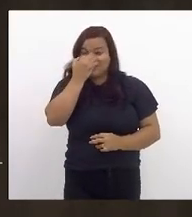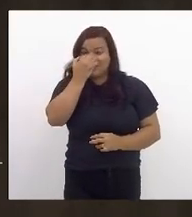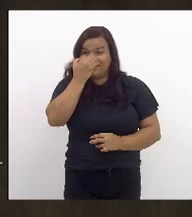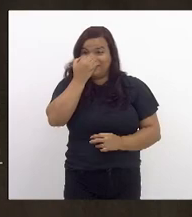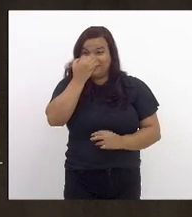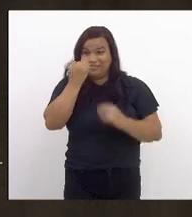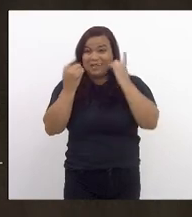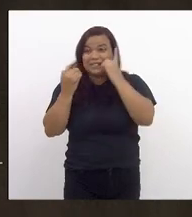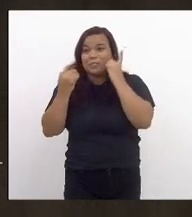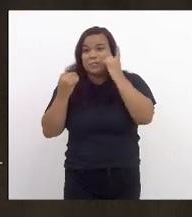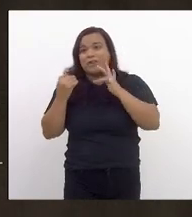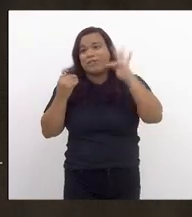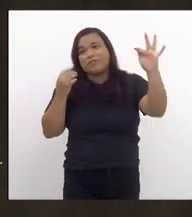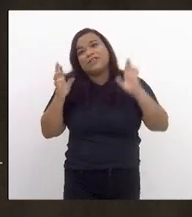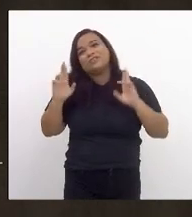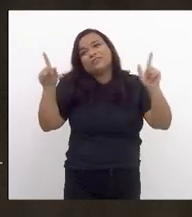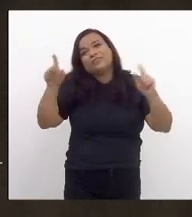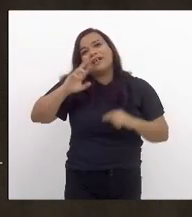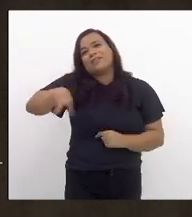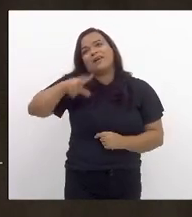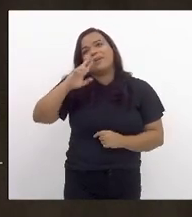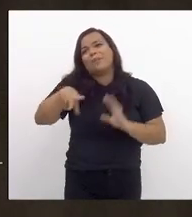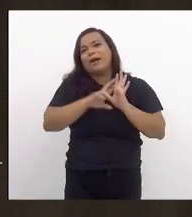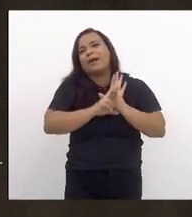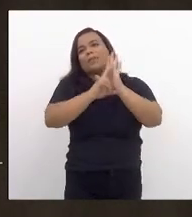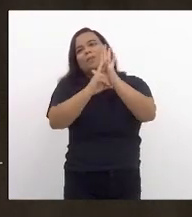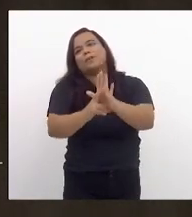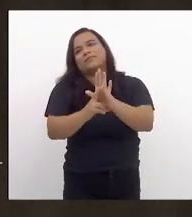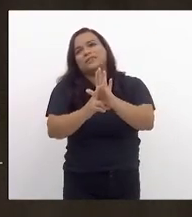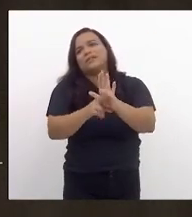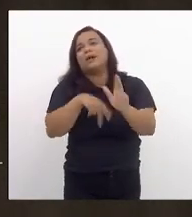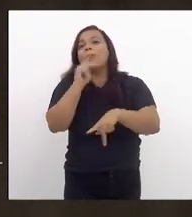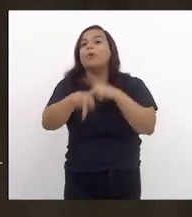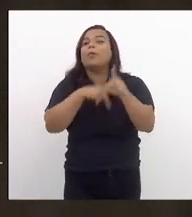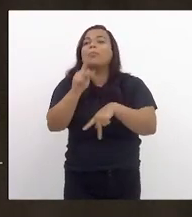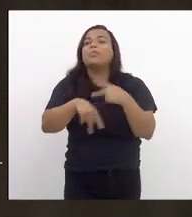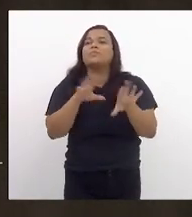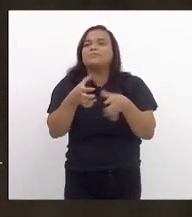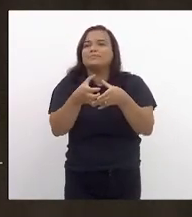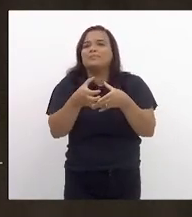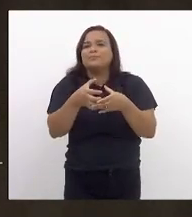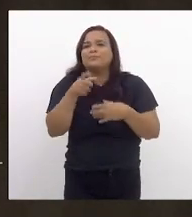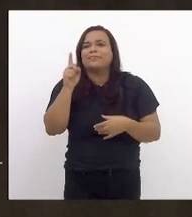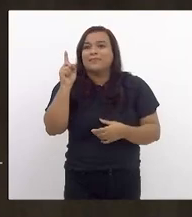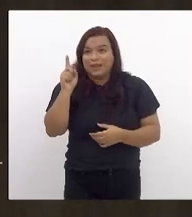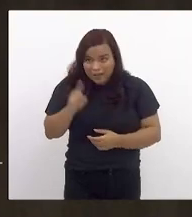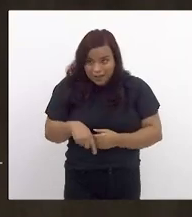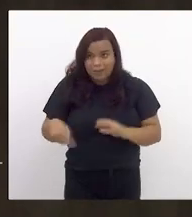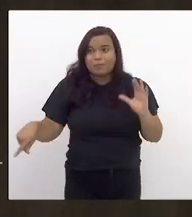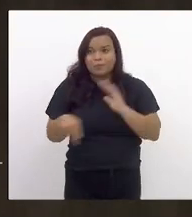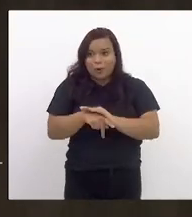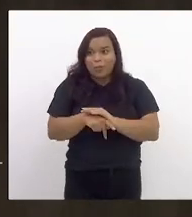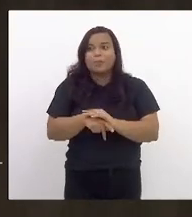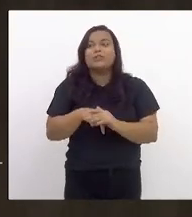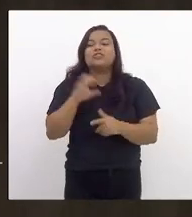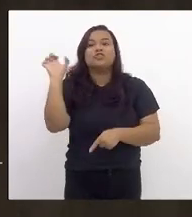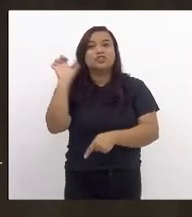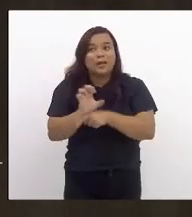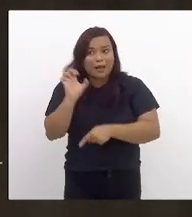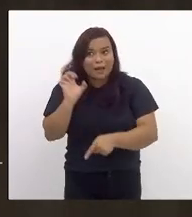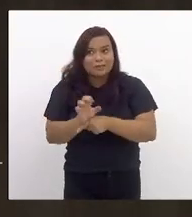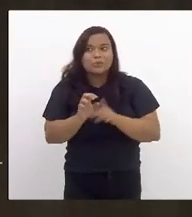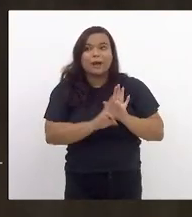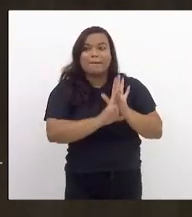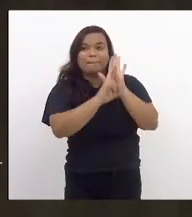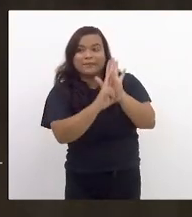deputados federais, não são representantes do povo do Rio de Janeiro, mas os senadores são legítimos representantes do Estado do Rio de Janeiro, e Vossa Excelência tem